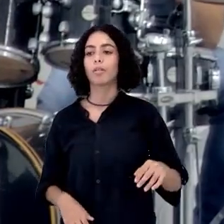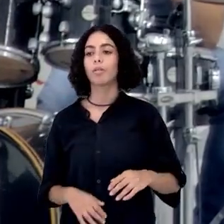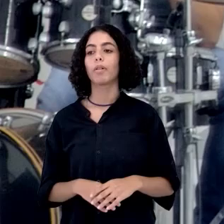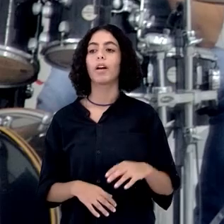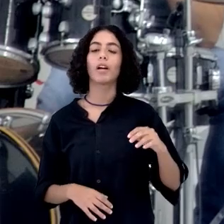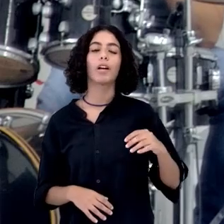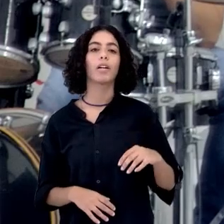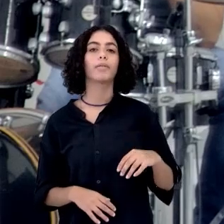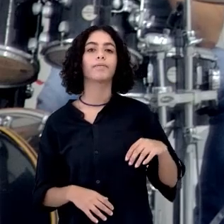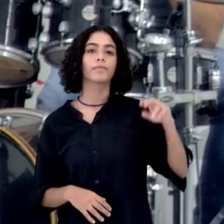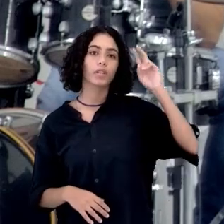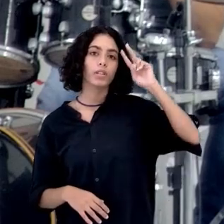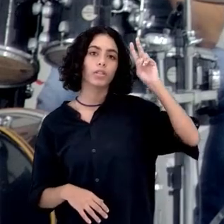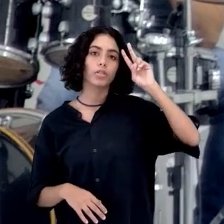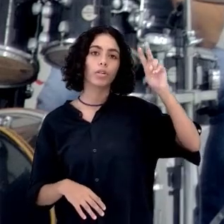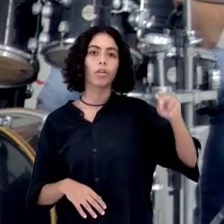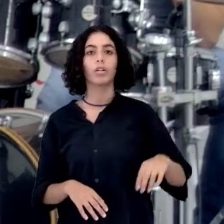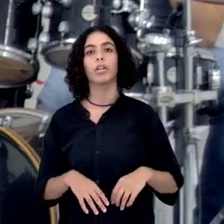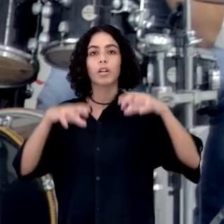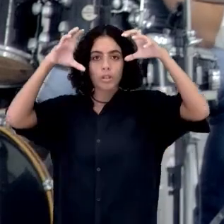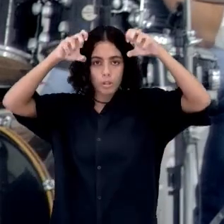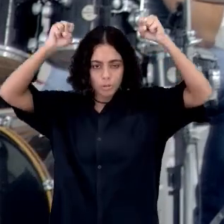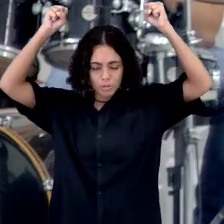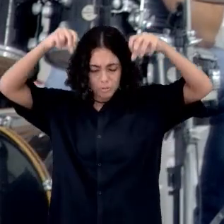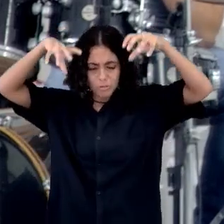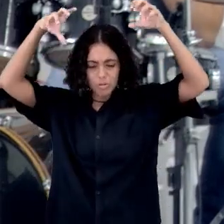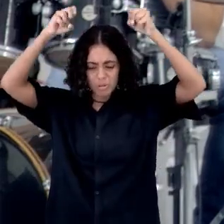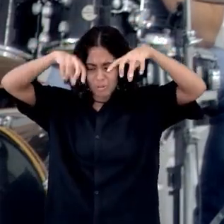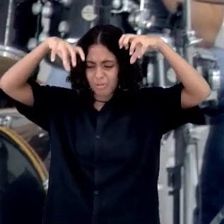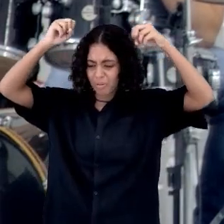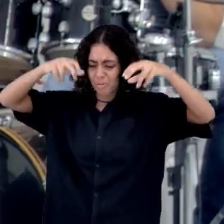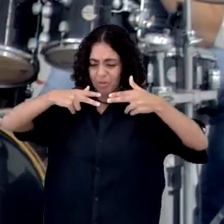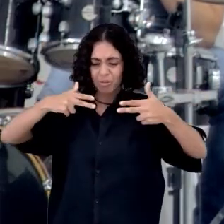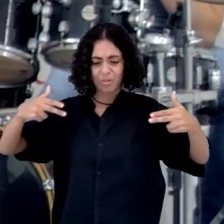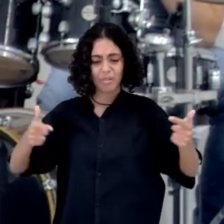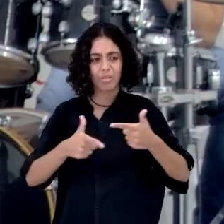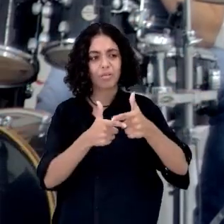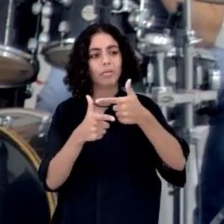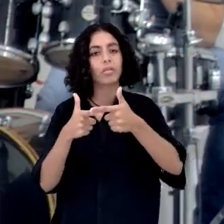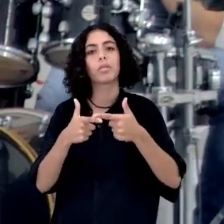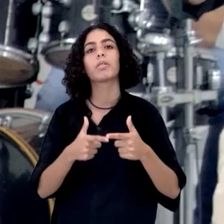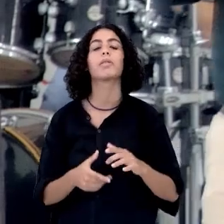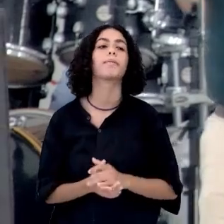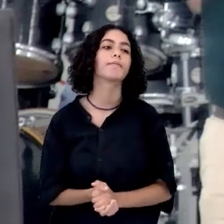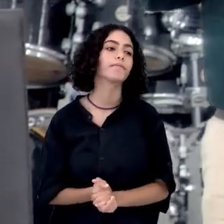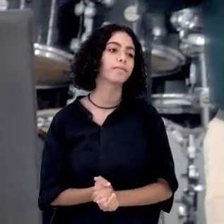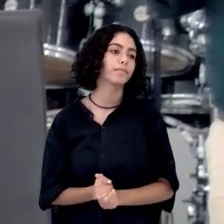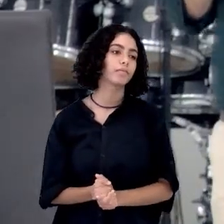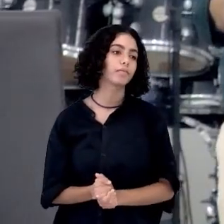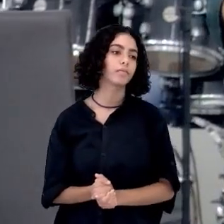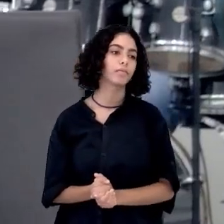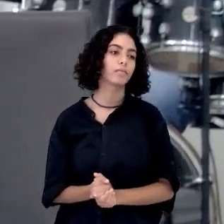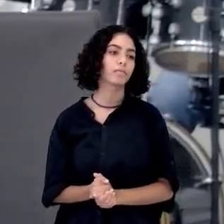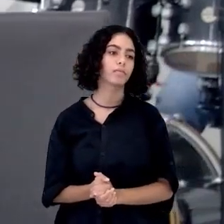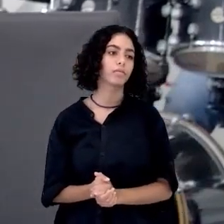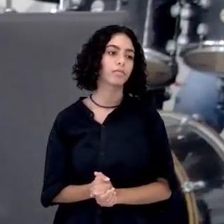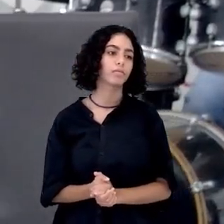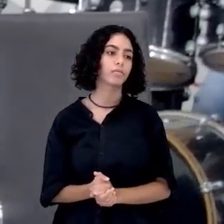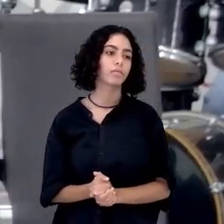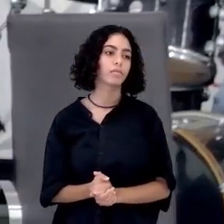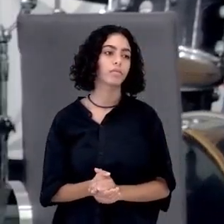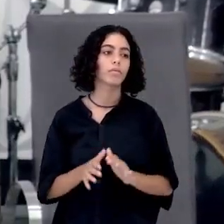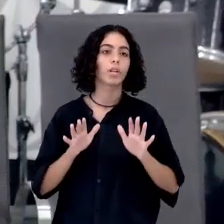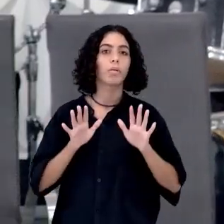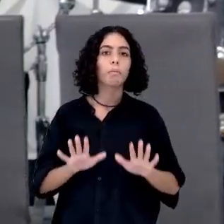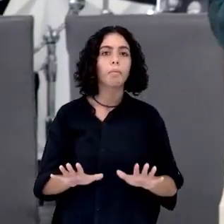pode ser uma tragédia. Mas deixa eu lhe dizer, a tragédia não precisa terminar em tragédia.